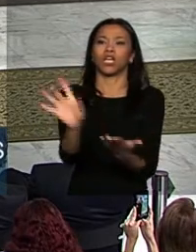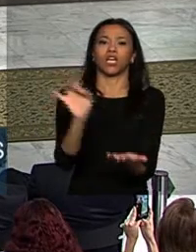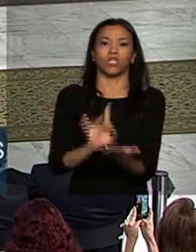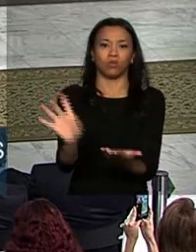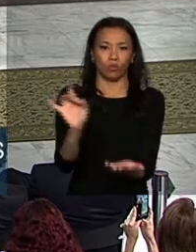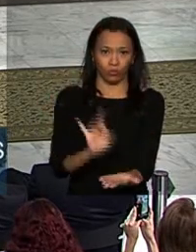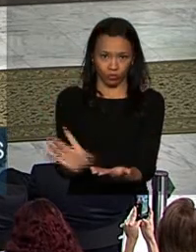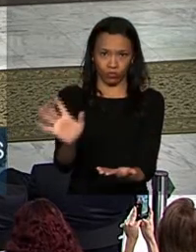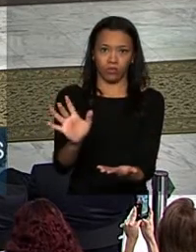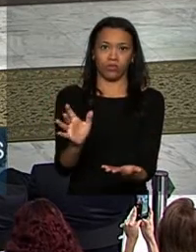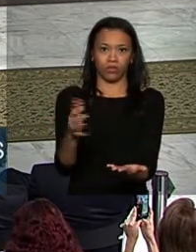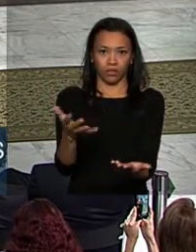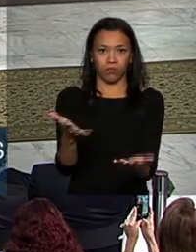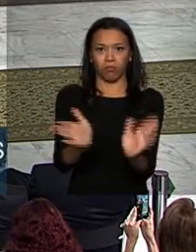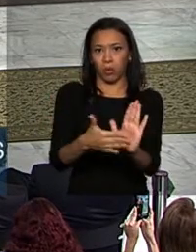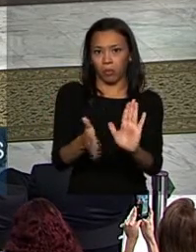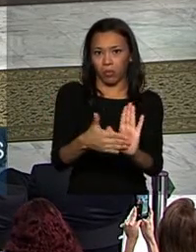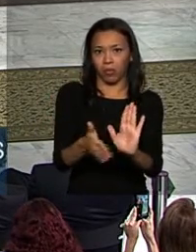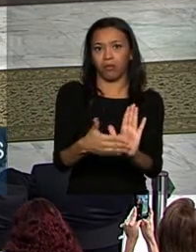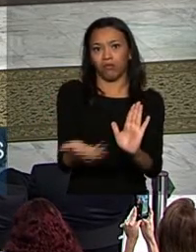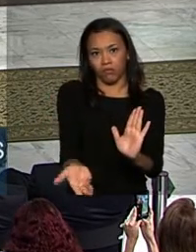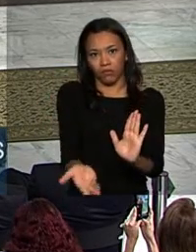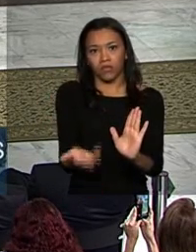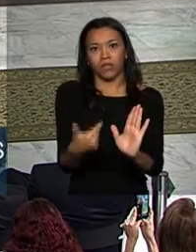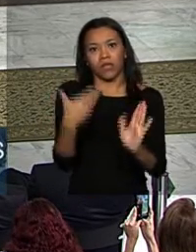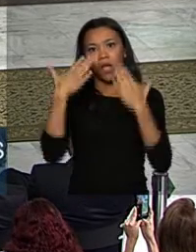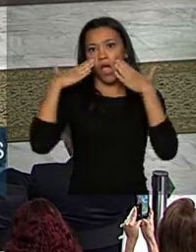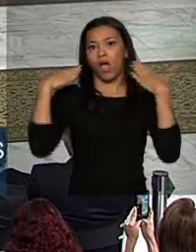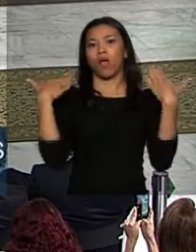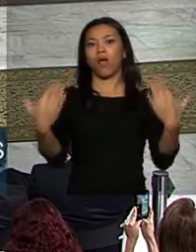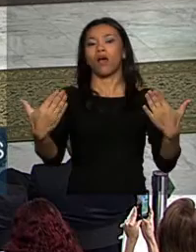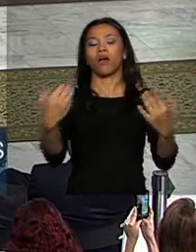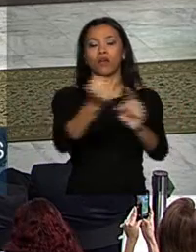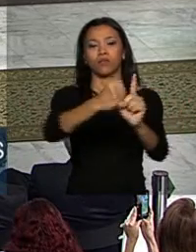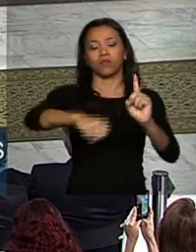se mostraram nas sociedades